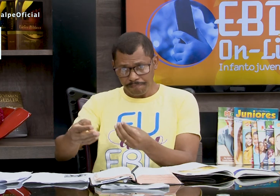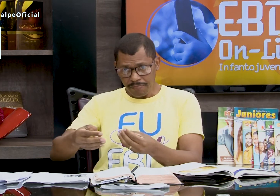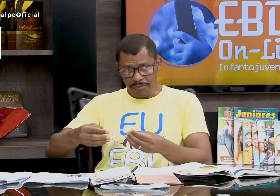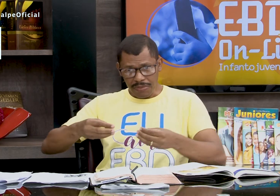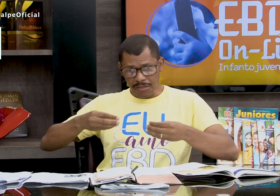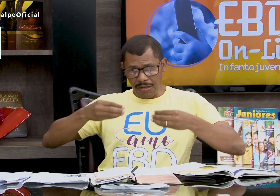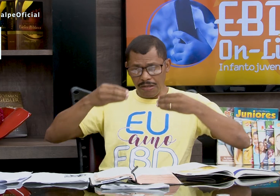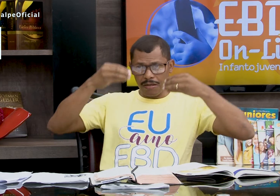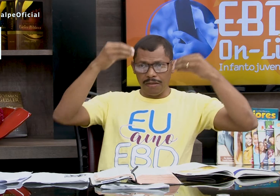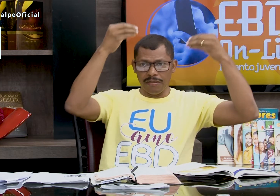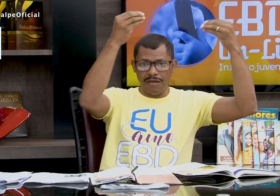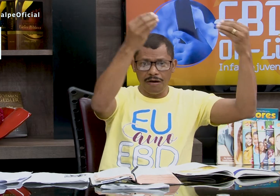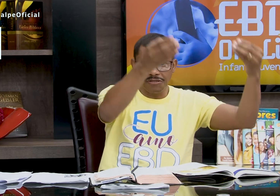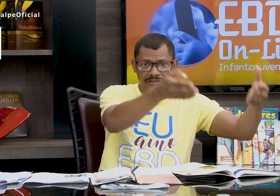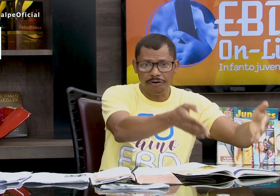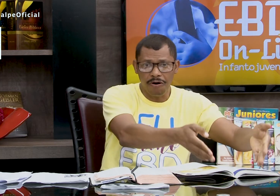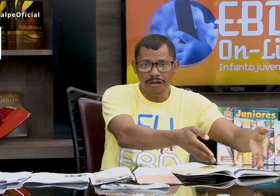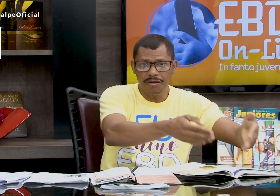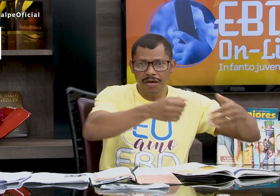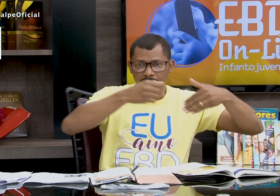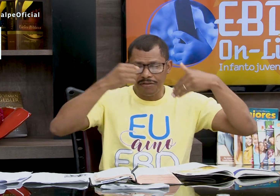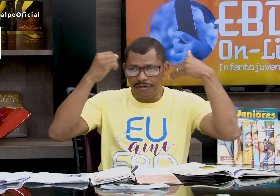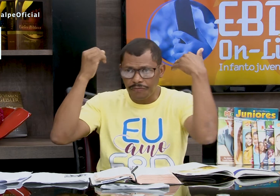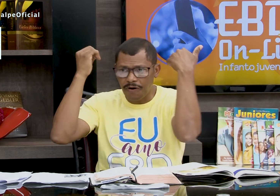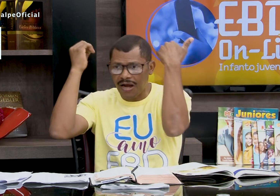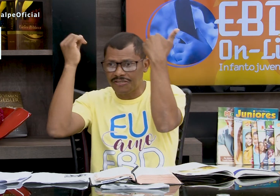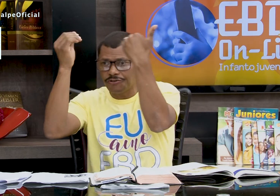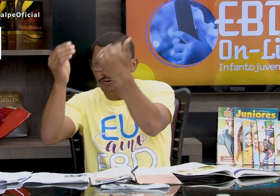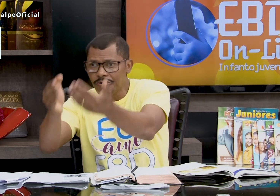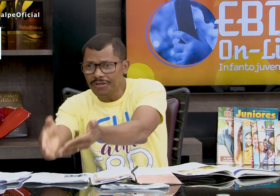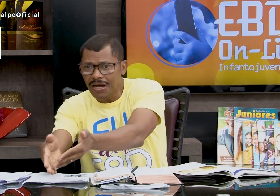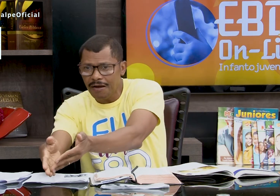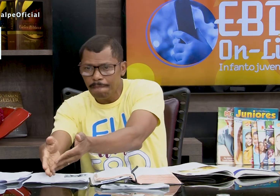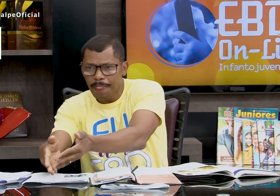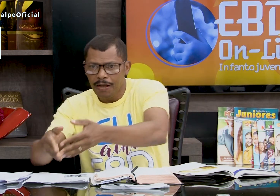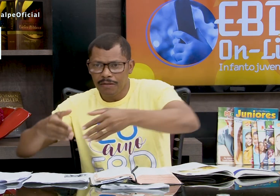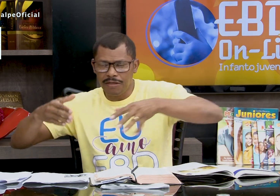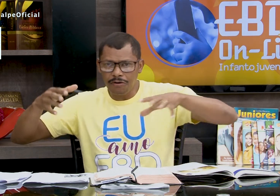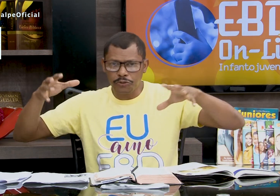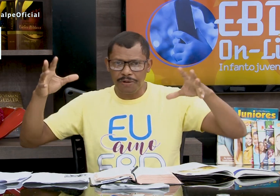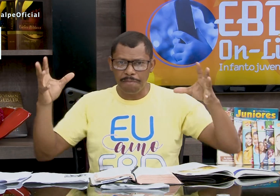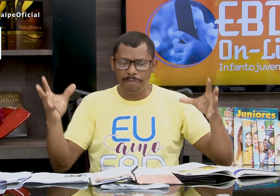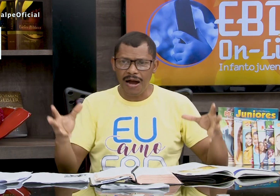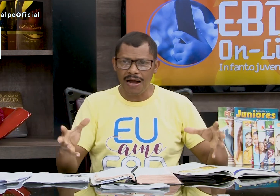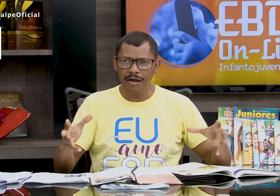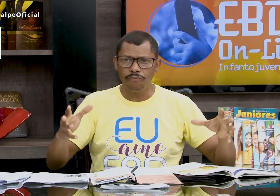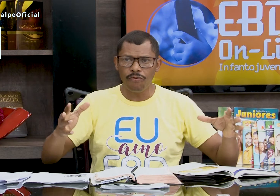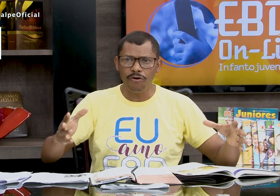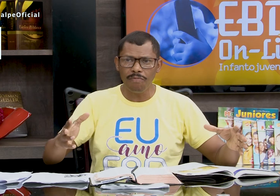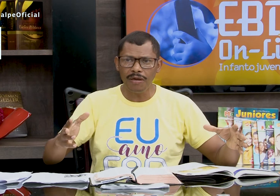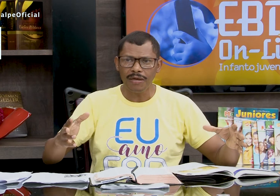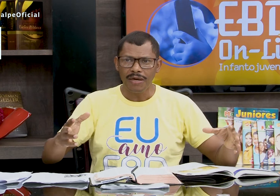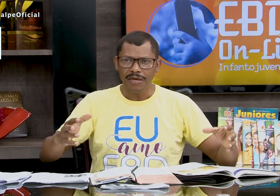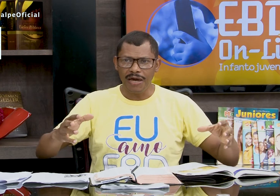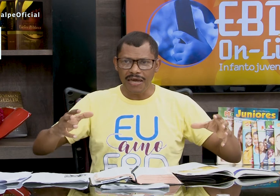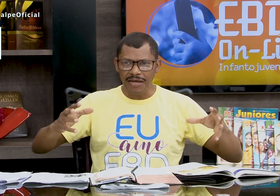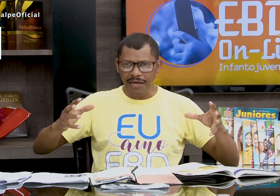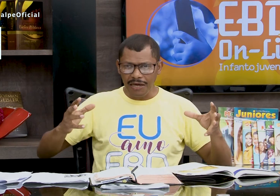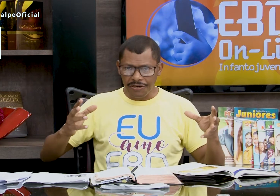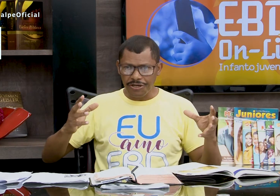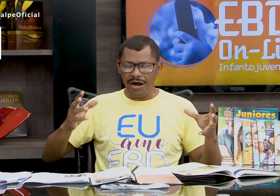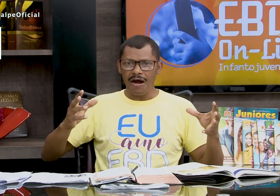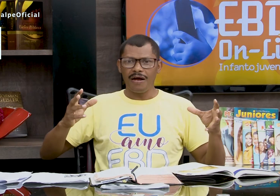então a Deus escolhe Deus vocaciona Deus Prepara o homem